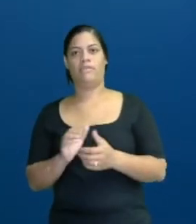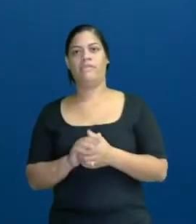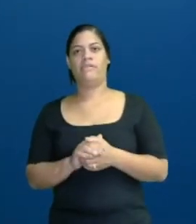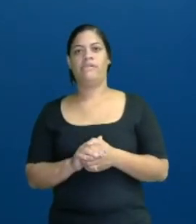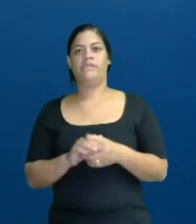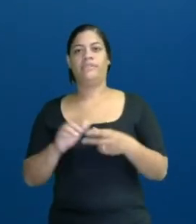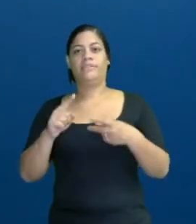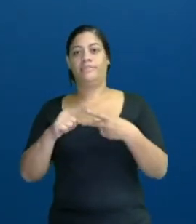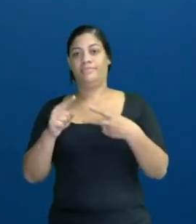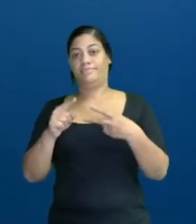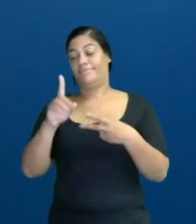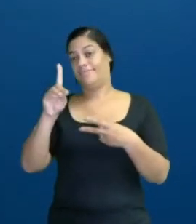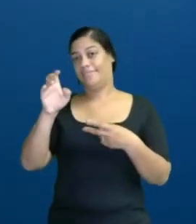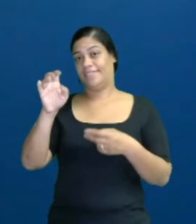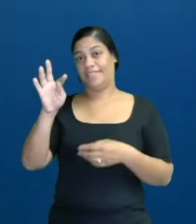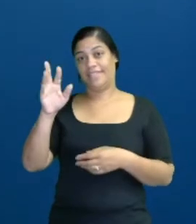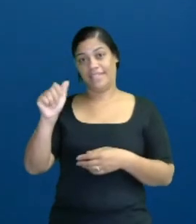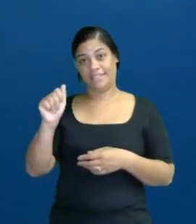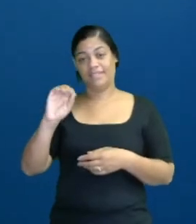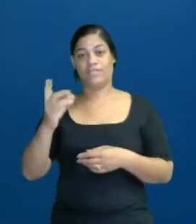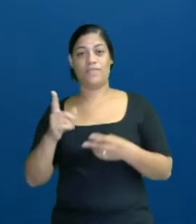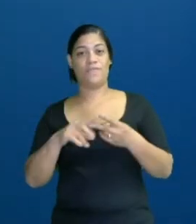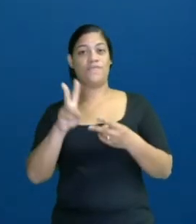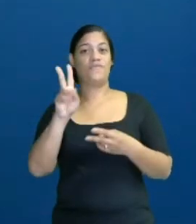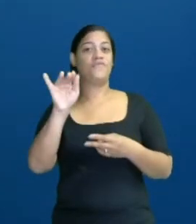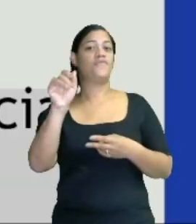estuário ou foz de delta.